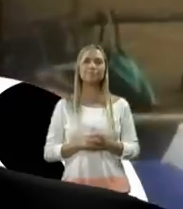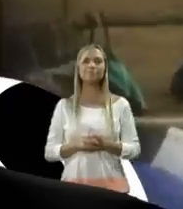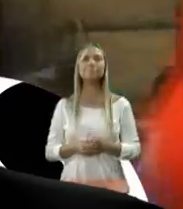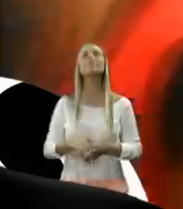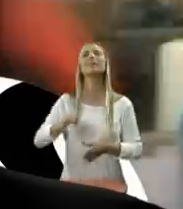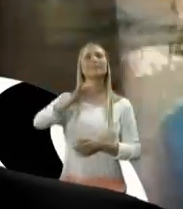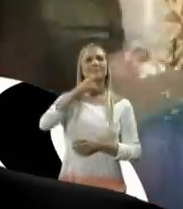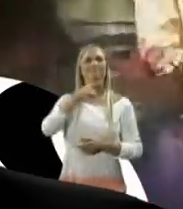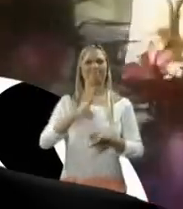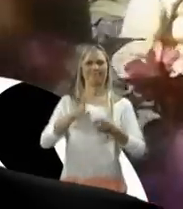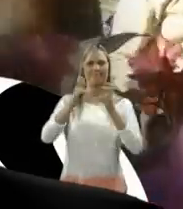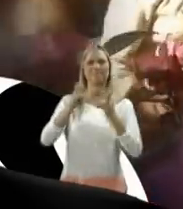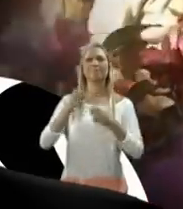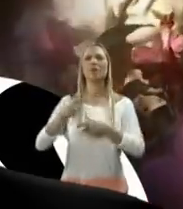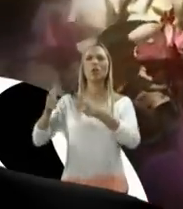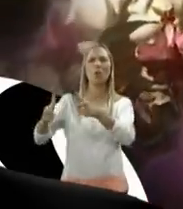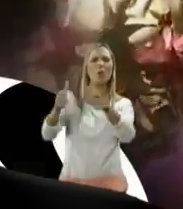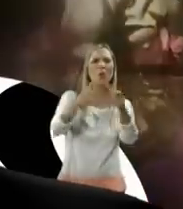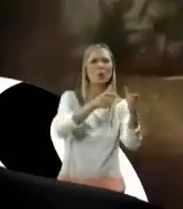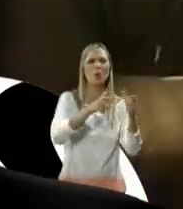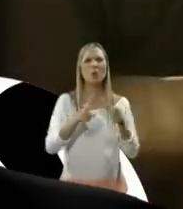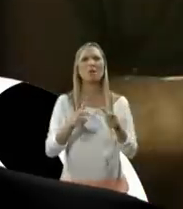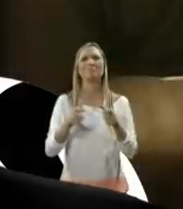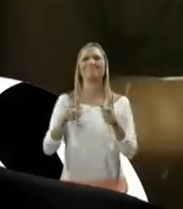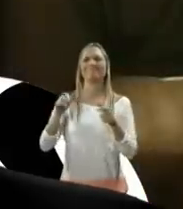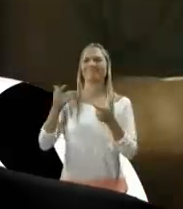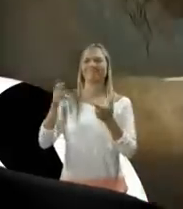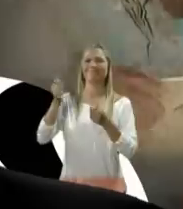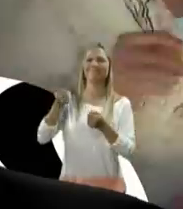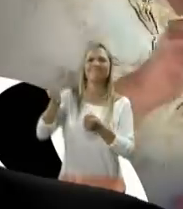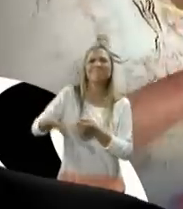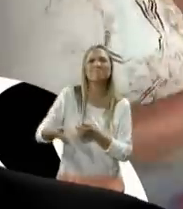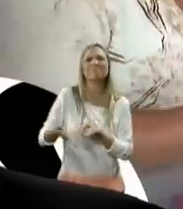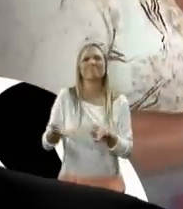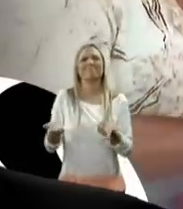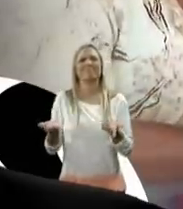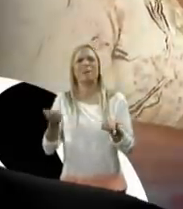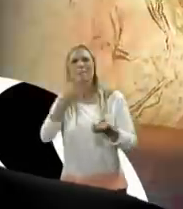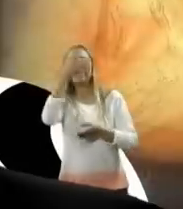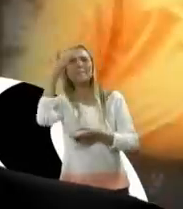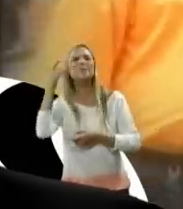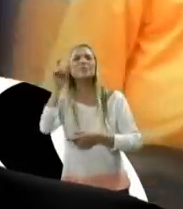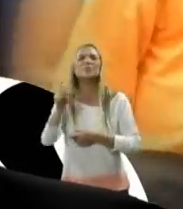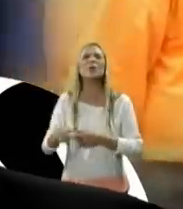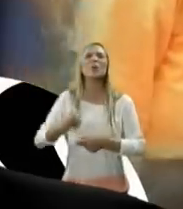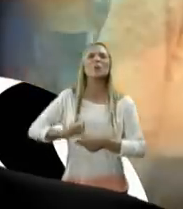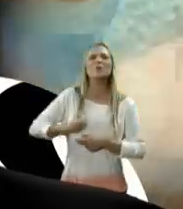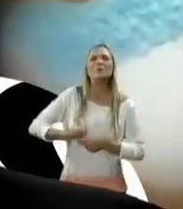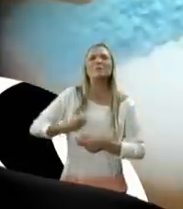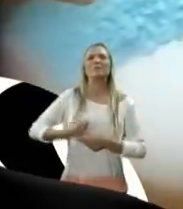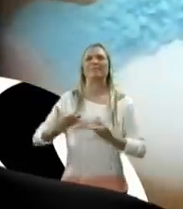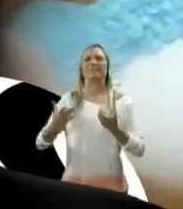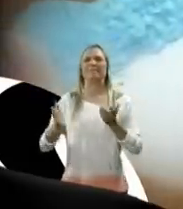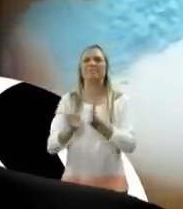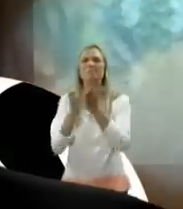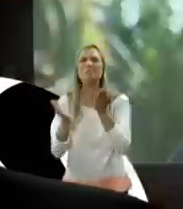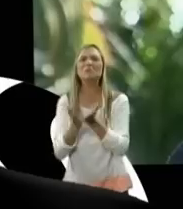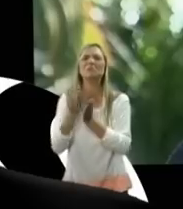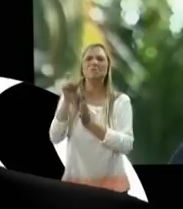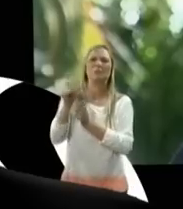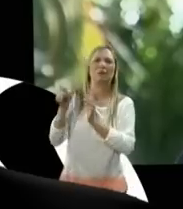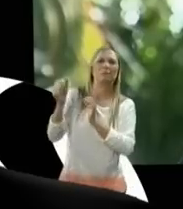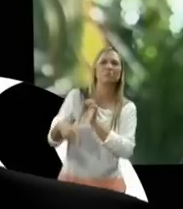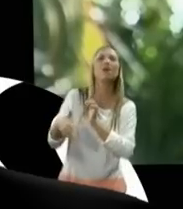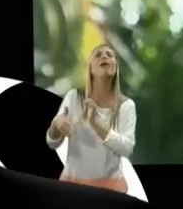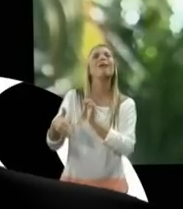Se nós observarmos espaços onde as condições econômicas, né, as condições de vida das pessoas são um pouco mais precárias, você percebe